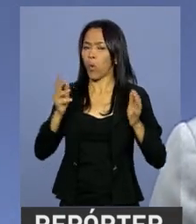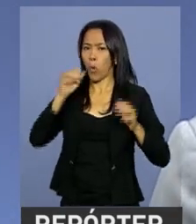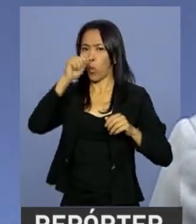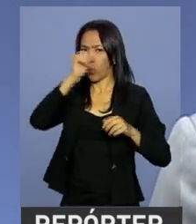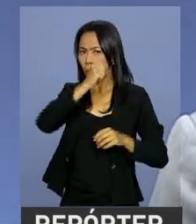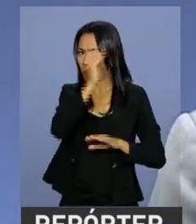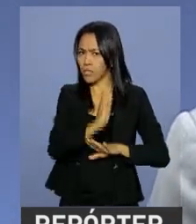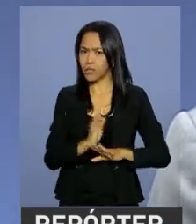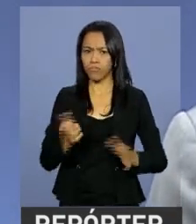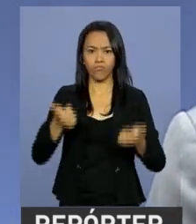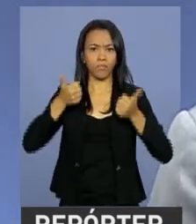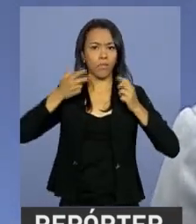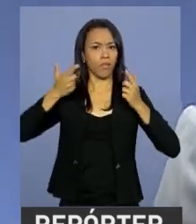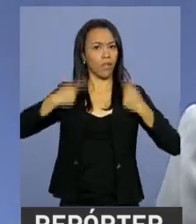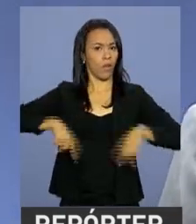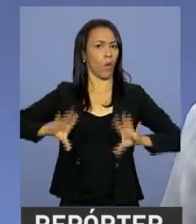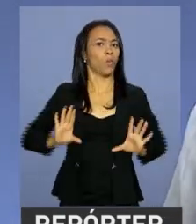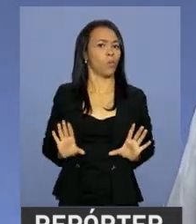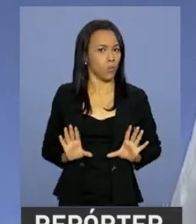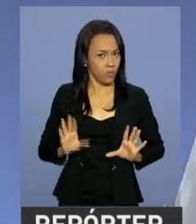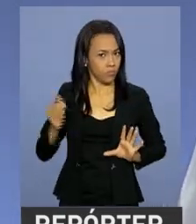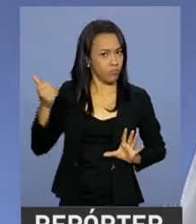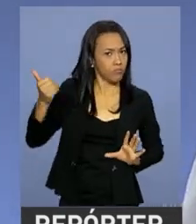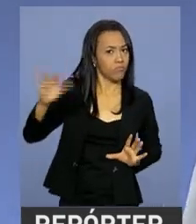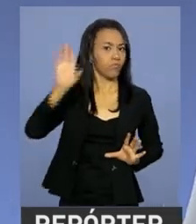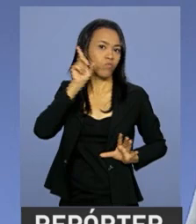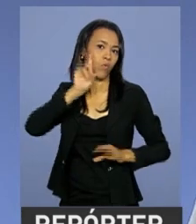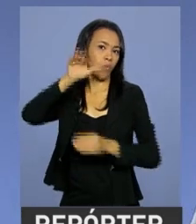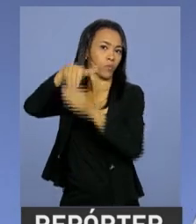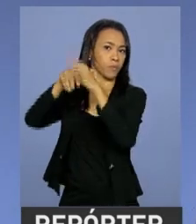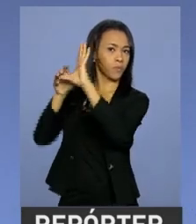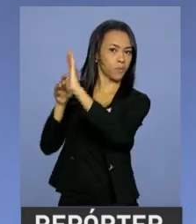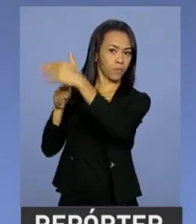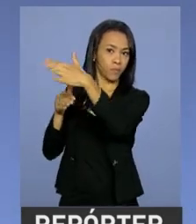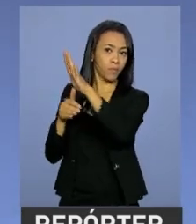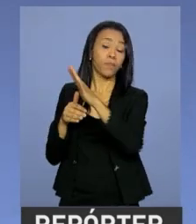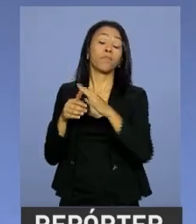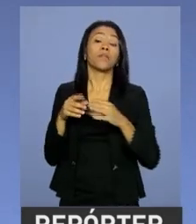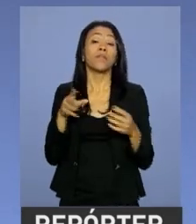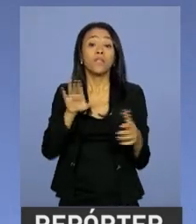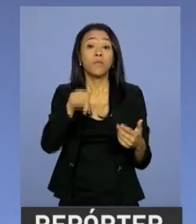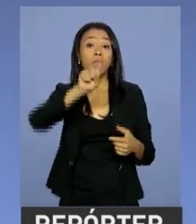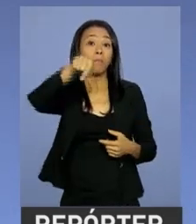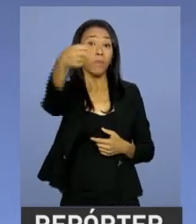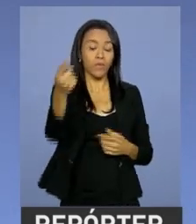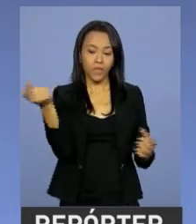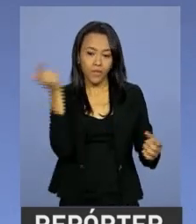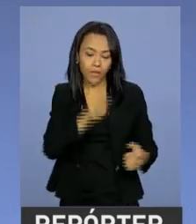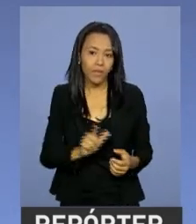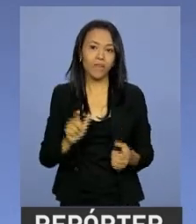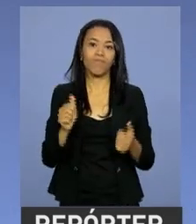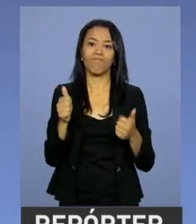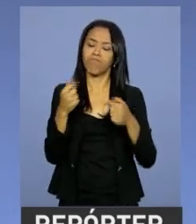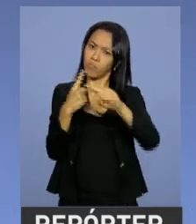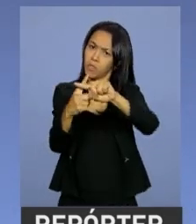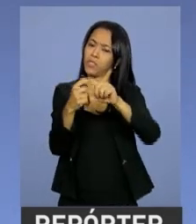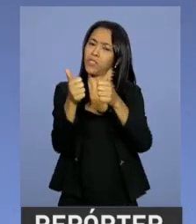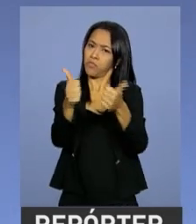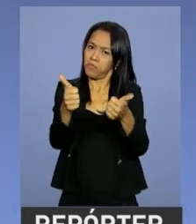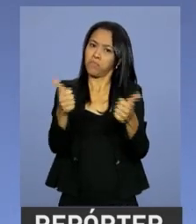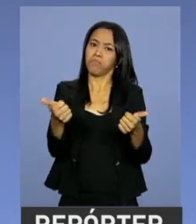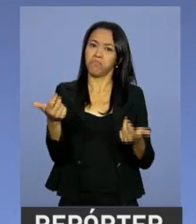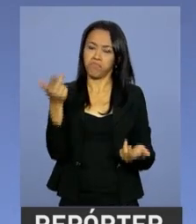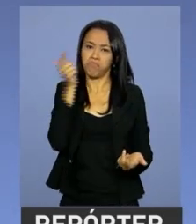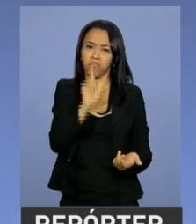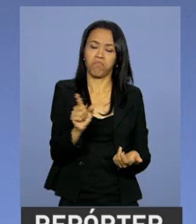no centro dos acontecimentos das discórdias da campanha, do ponto de vista do pós-eleição, é positivo. E, como eu disse, nós